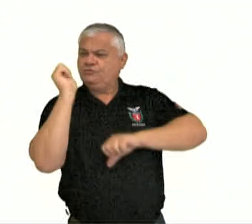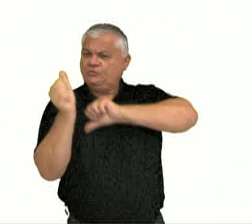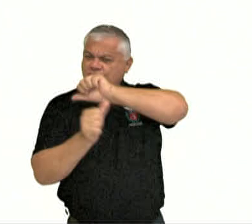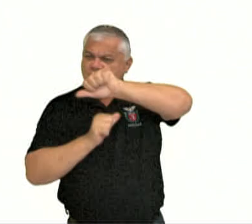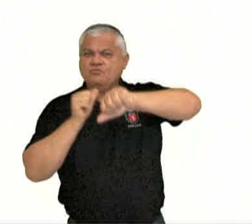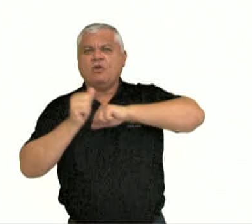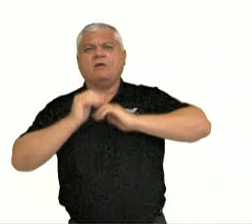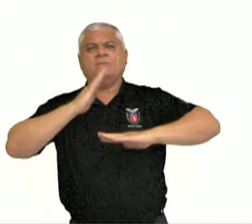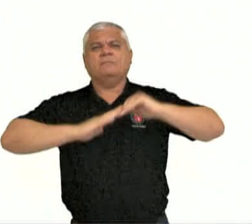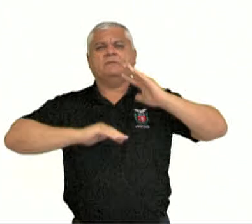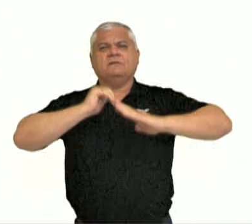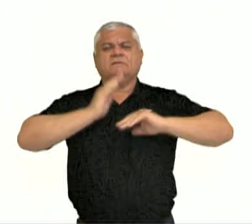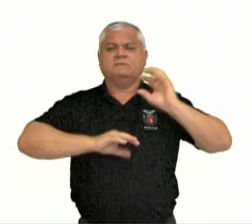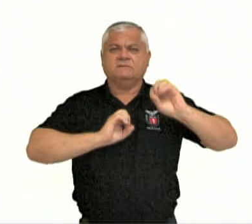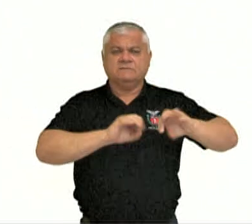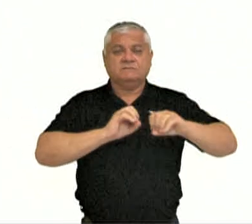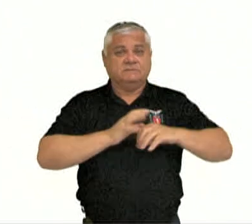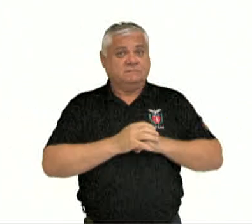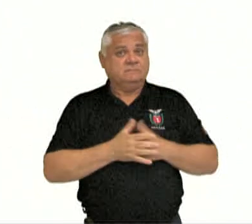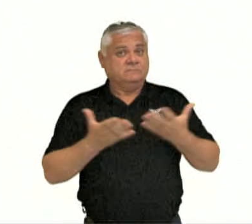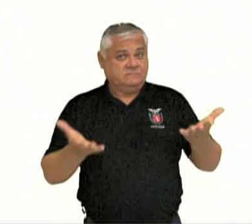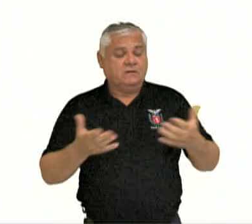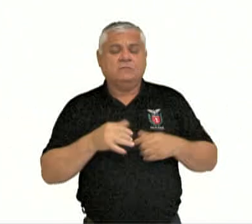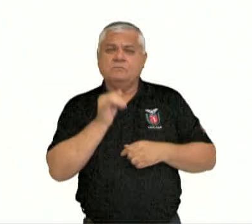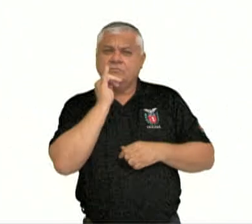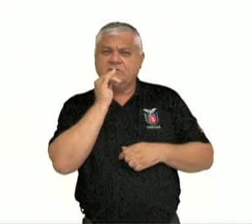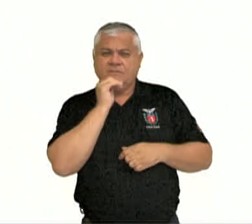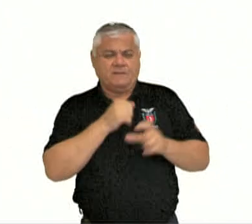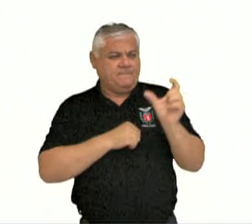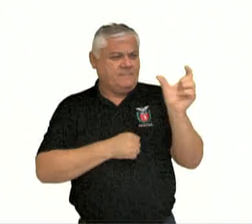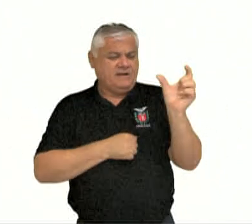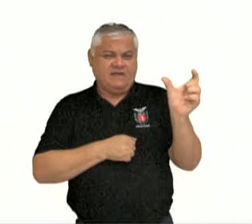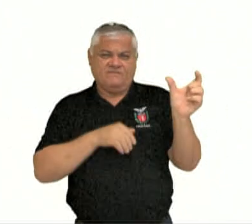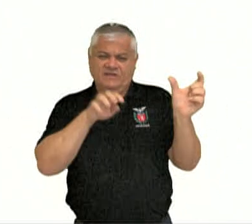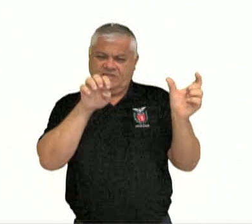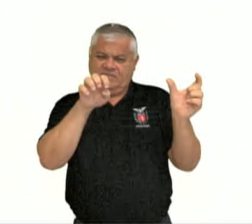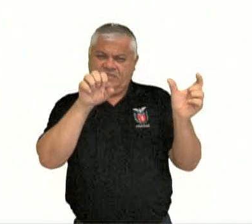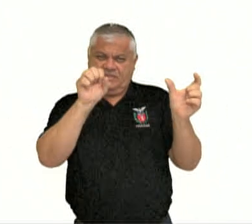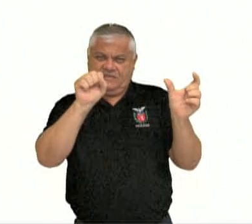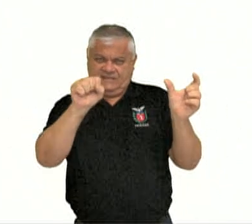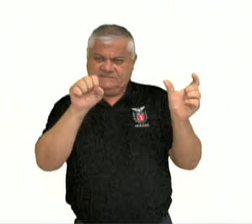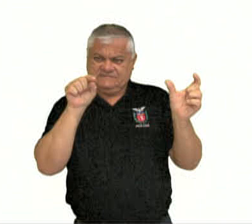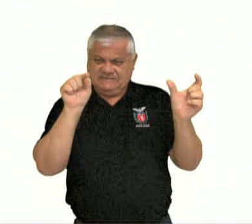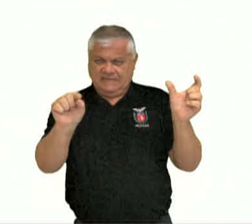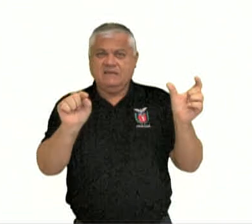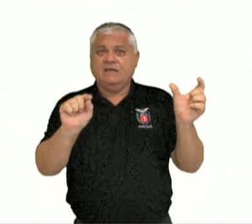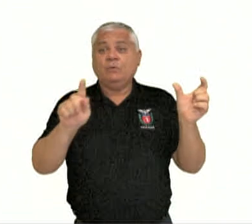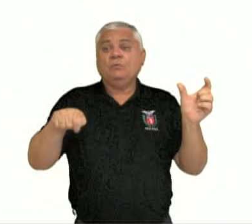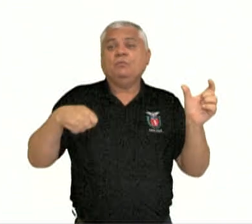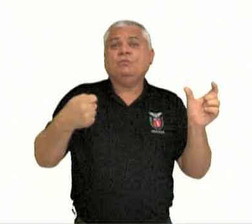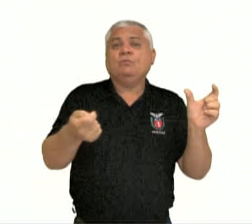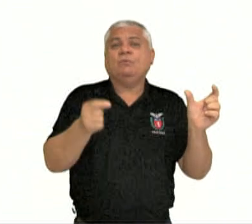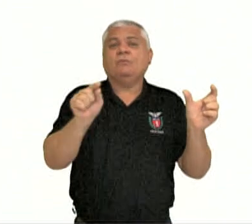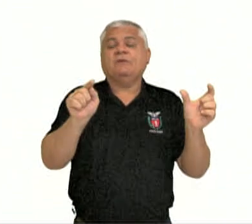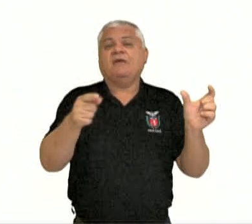práticas possíveis. Esse recurso, quando a gente retoma um trecho com o pronome, nós estamos usando um recurso